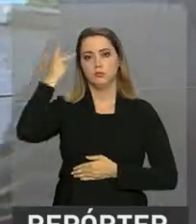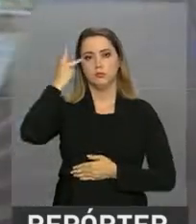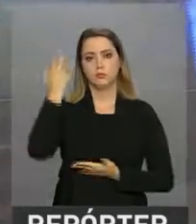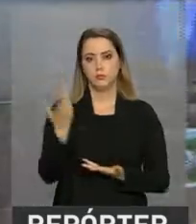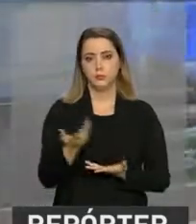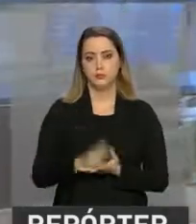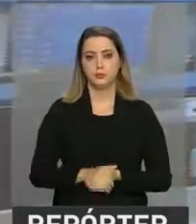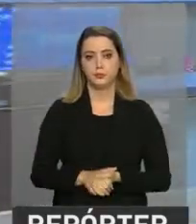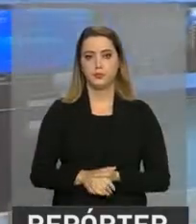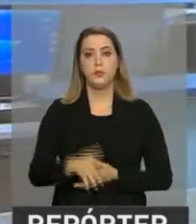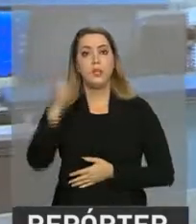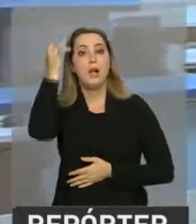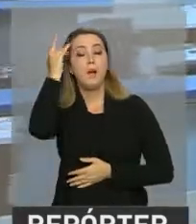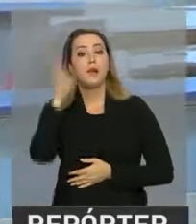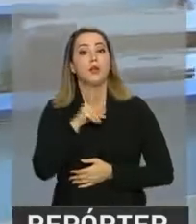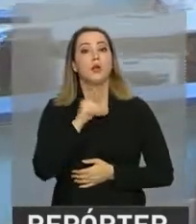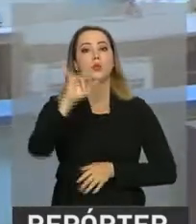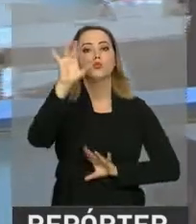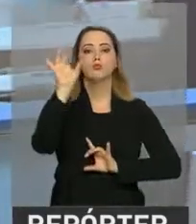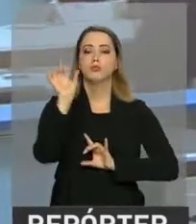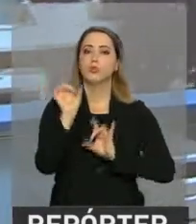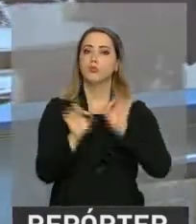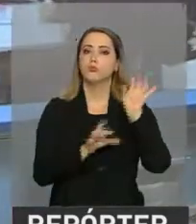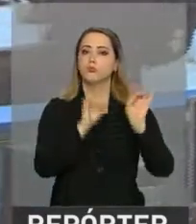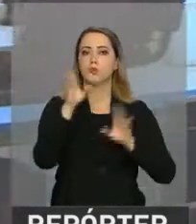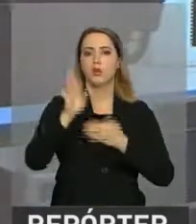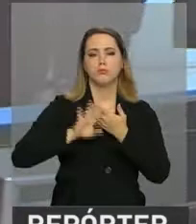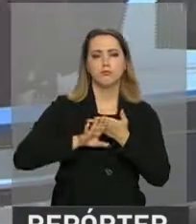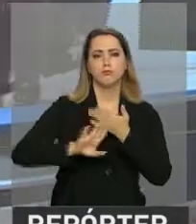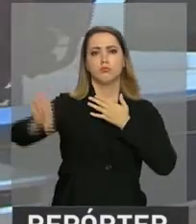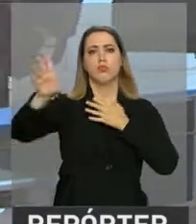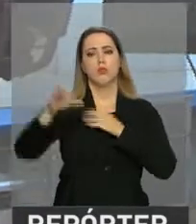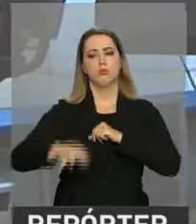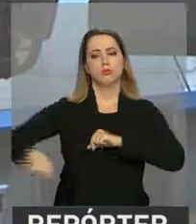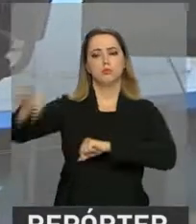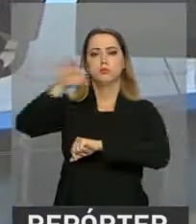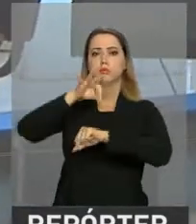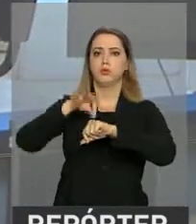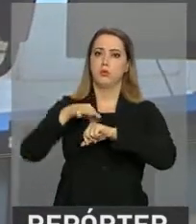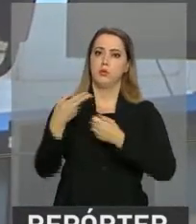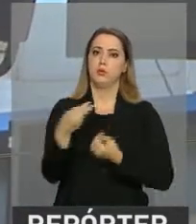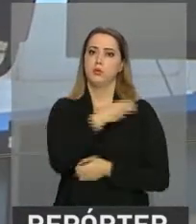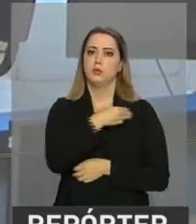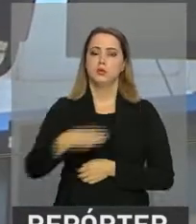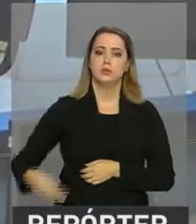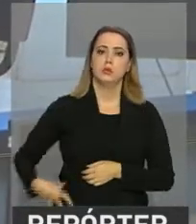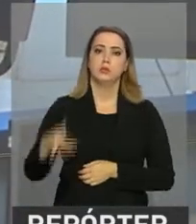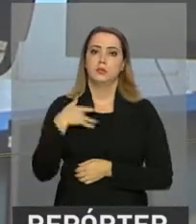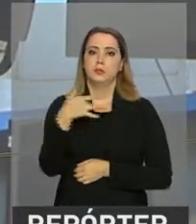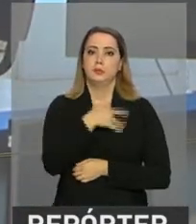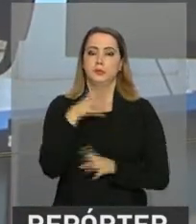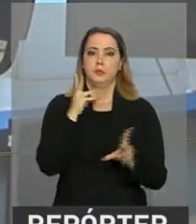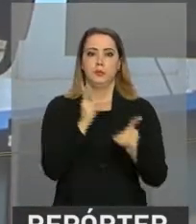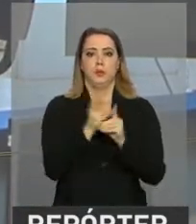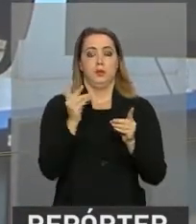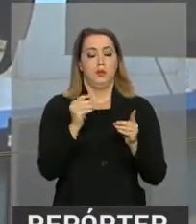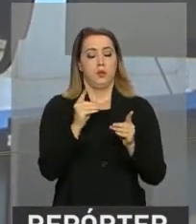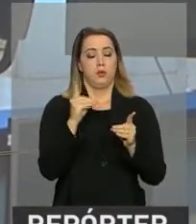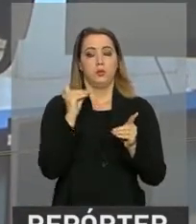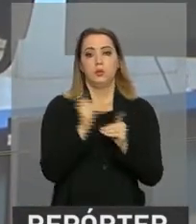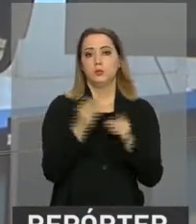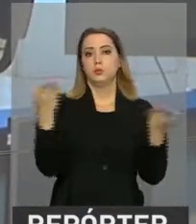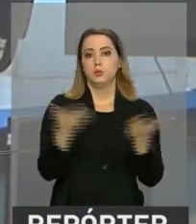paulo e amanhã é o dia nacional de combate ao mosquito aedes aegypti ministro da saúde ricardo barros encontrou nesta semana com